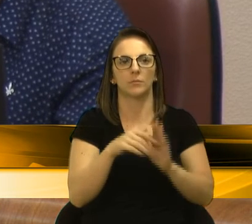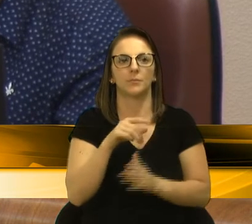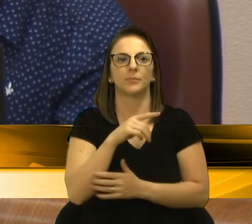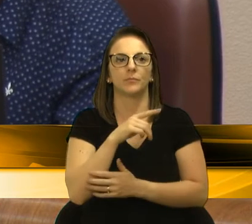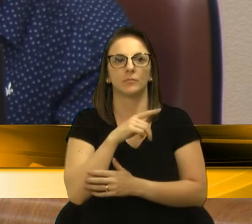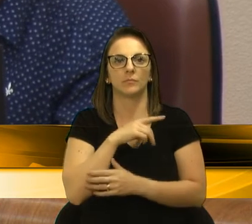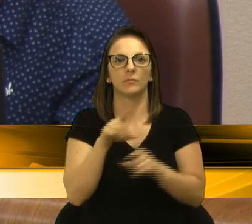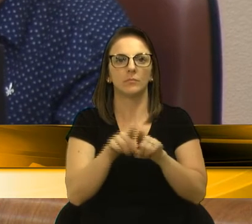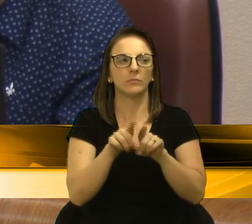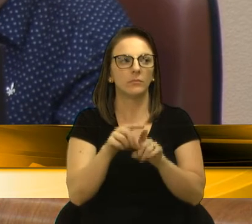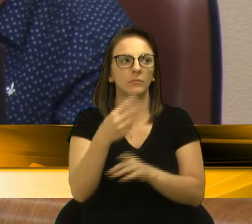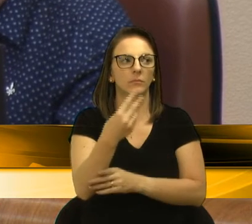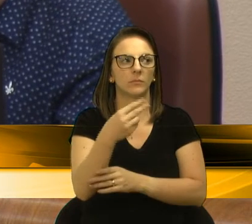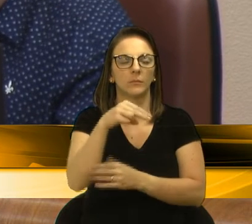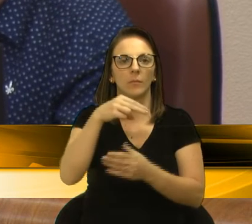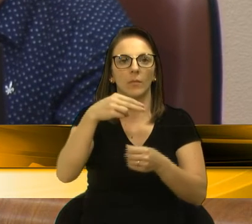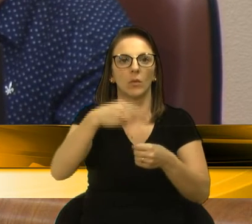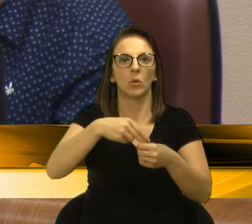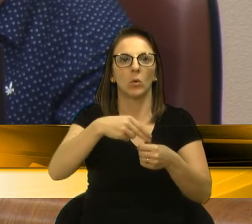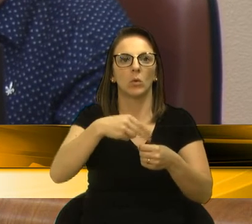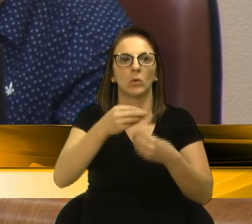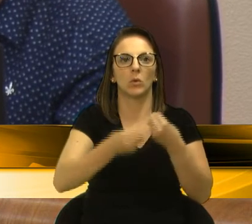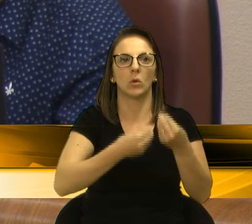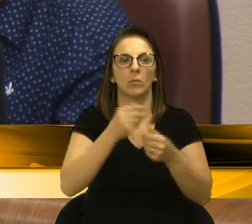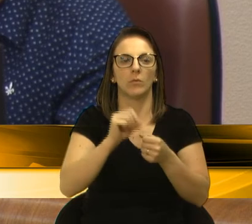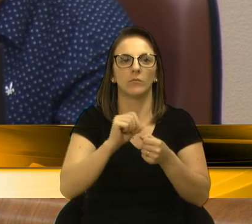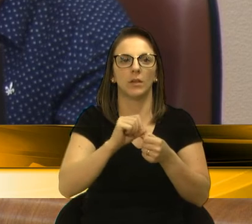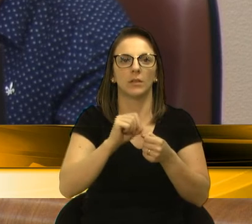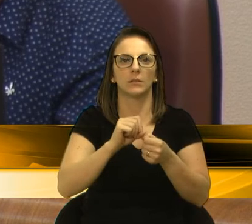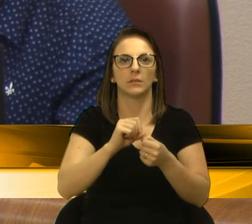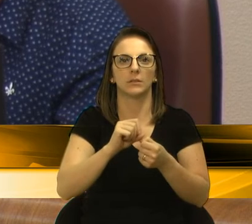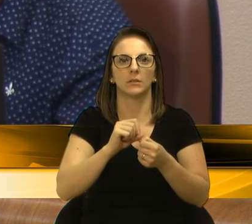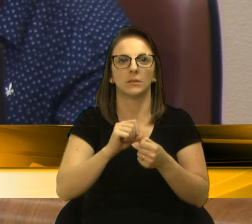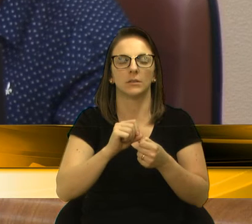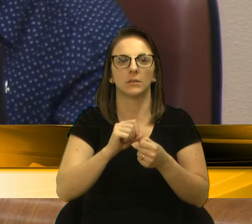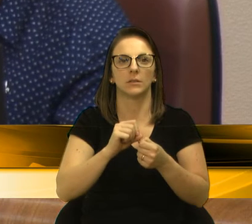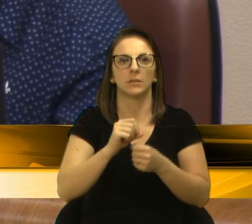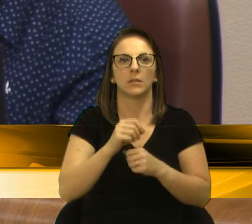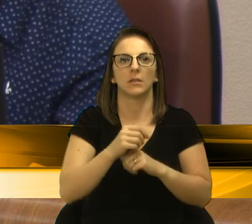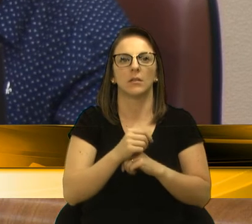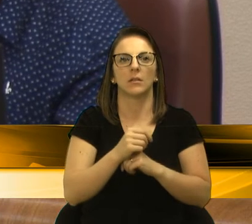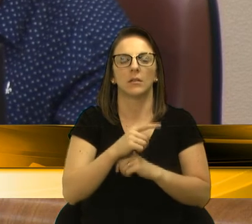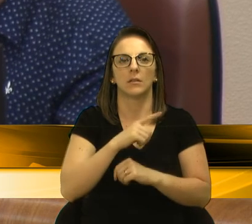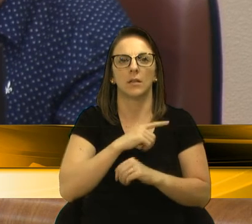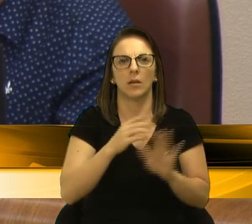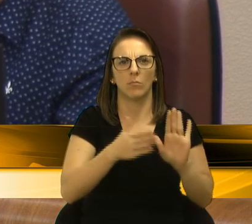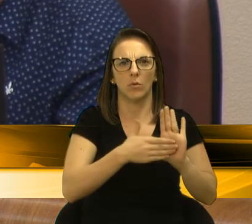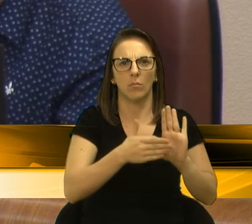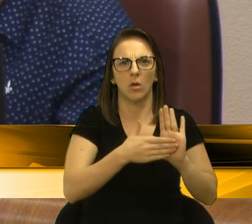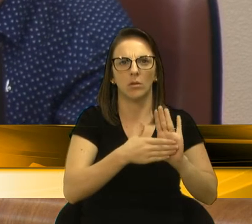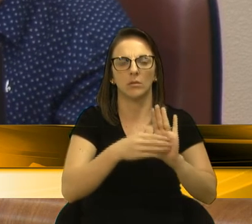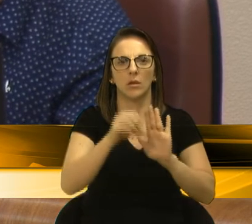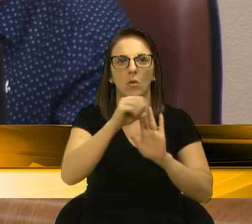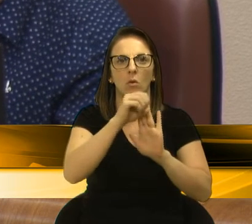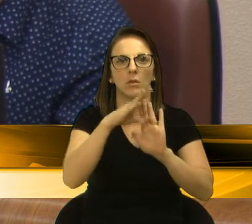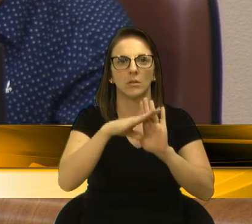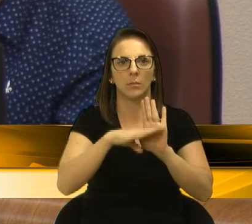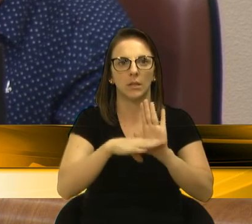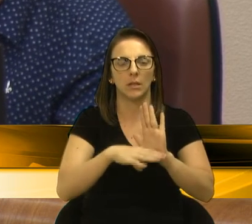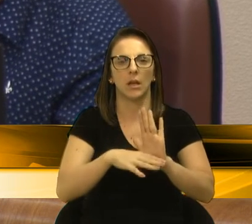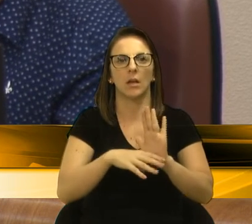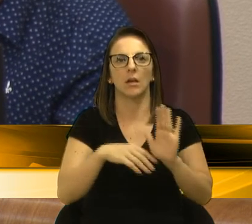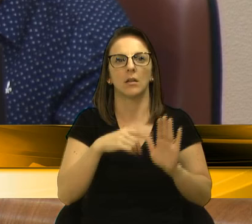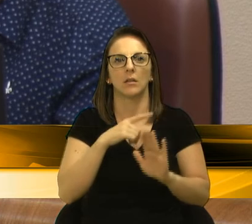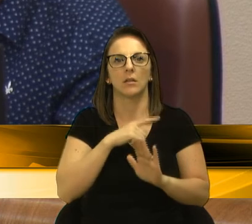poderá constatar, em tese, a existência do ilícito político-administrativo. A proposta orçamentária deve ser encaminhada no